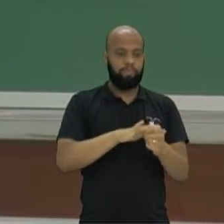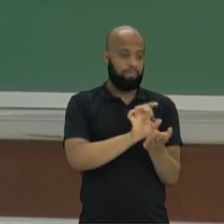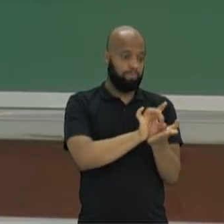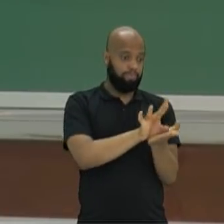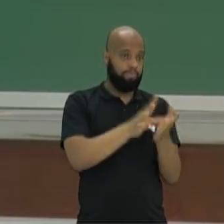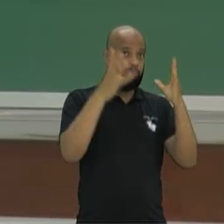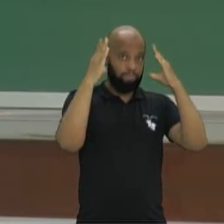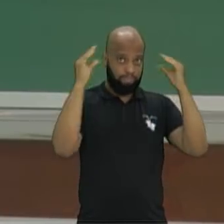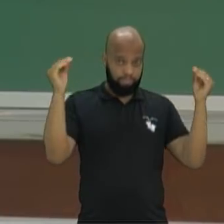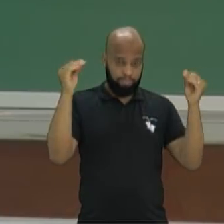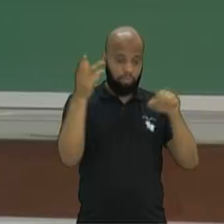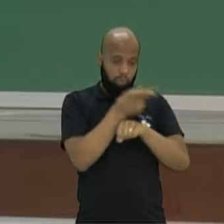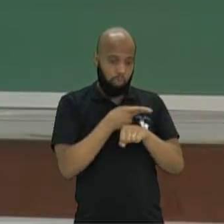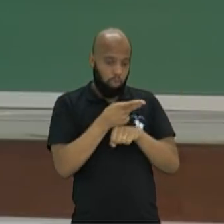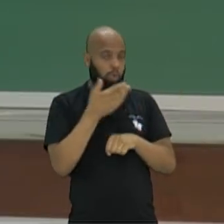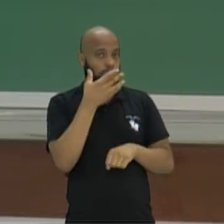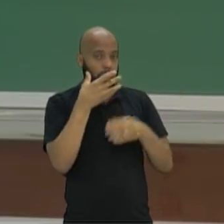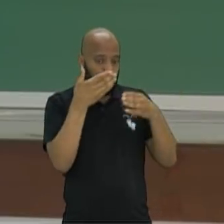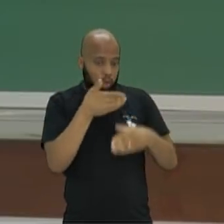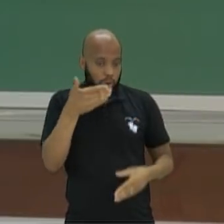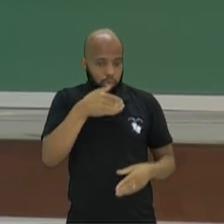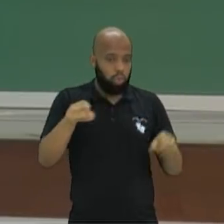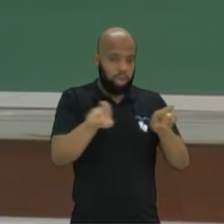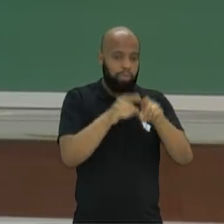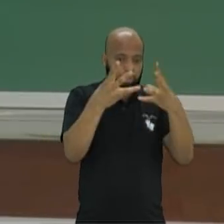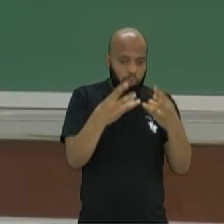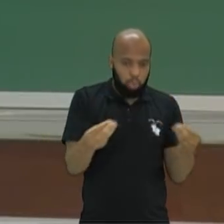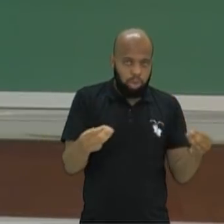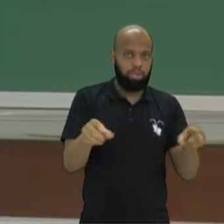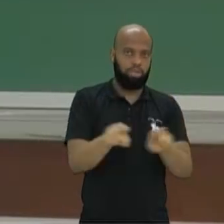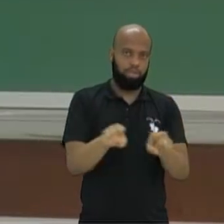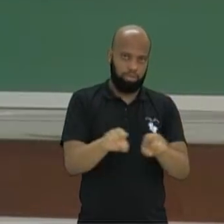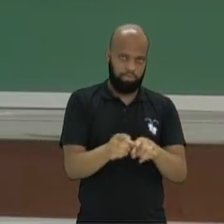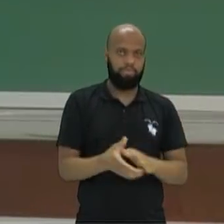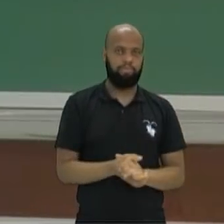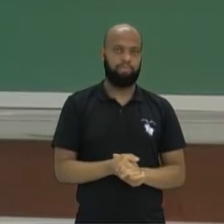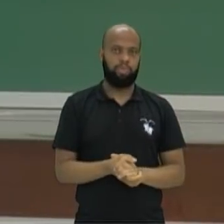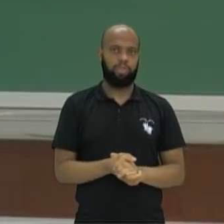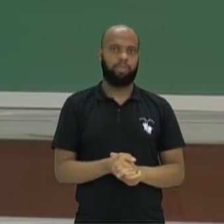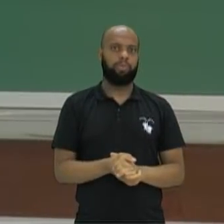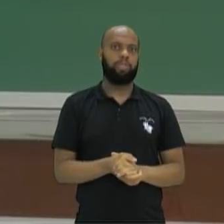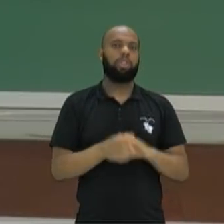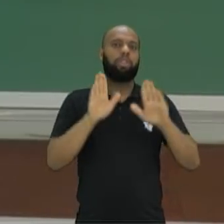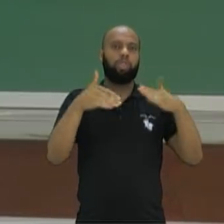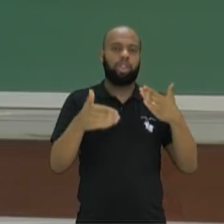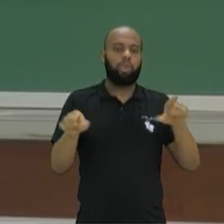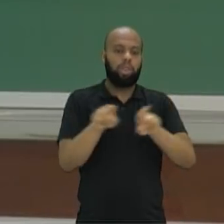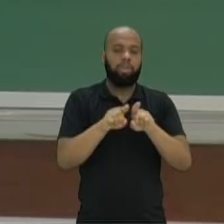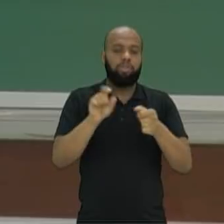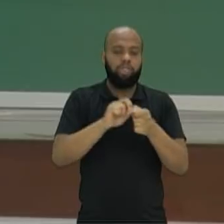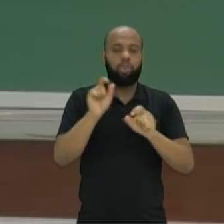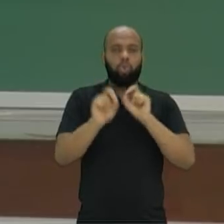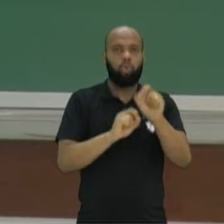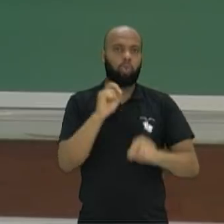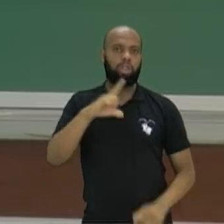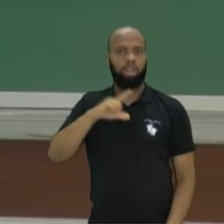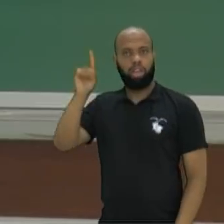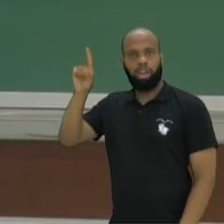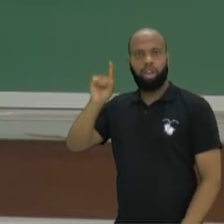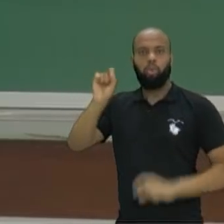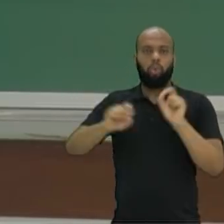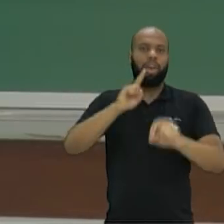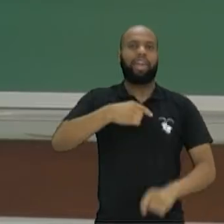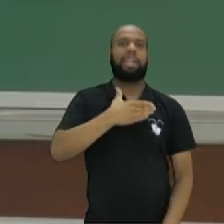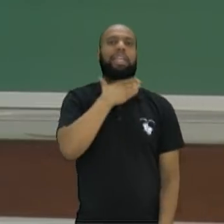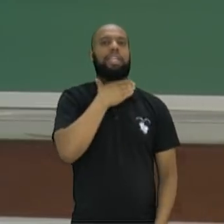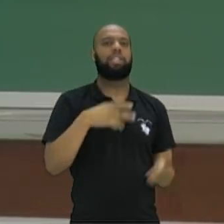açúcar diminuiu, também outra interferência no valor do produto, e isso também acabou criando, o que ele está dizendo, de uma